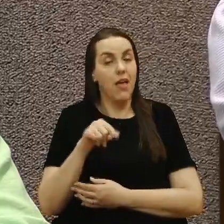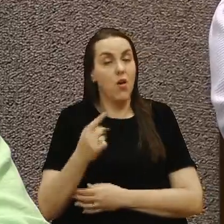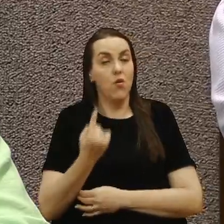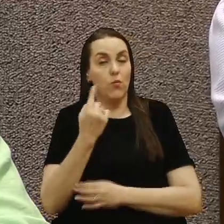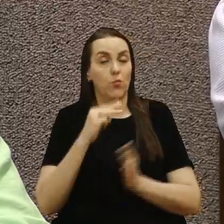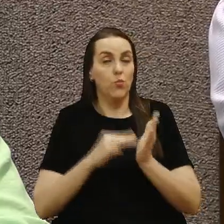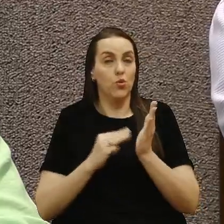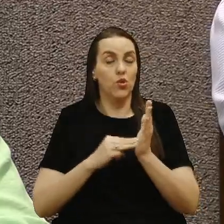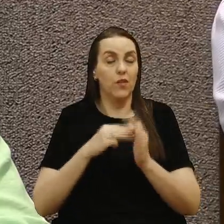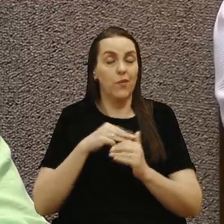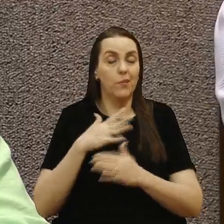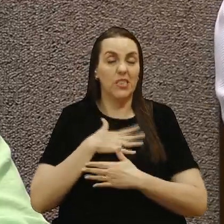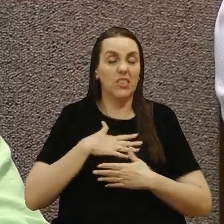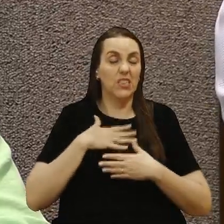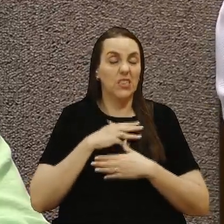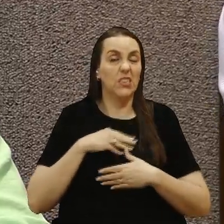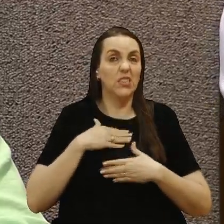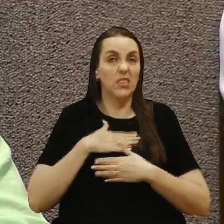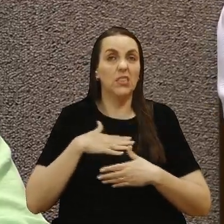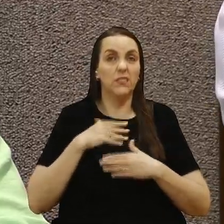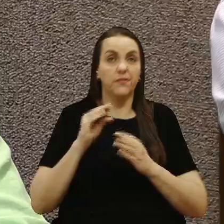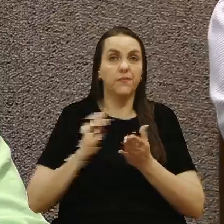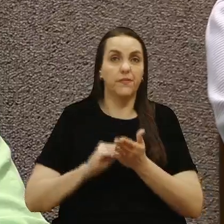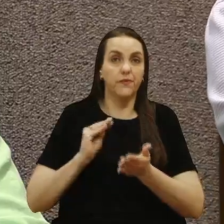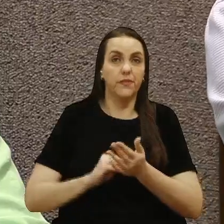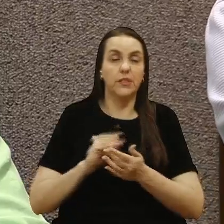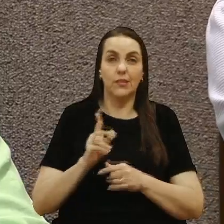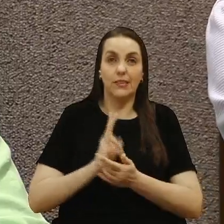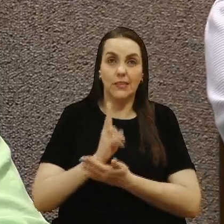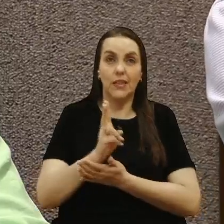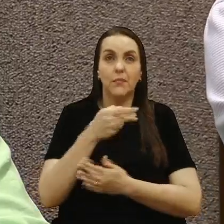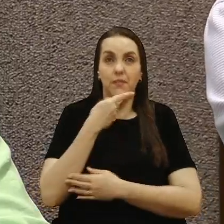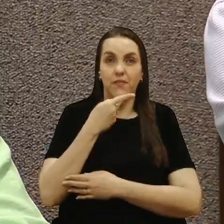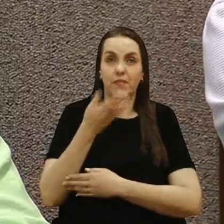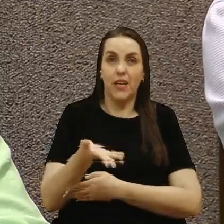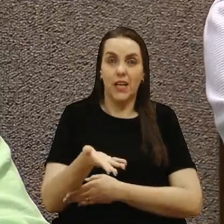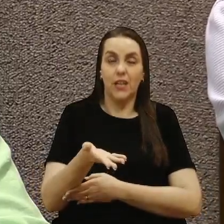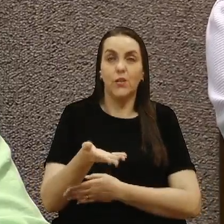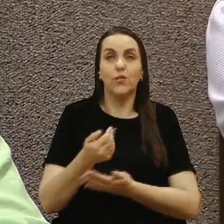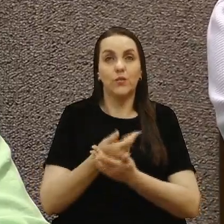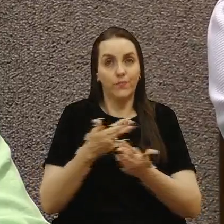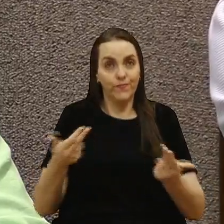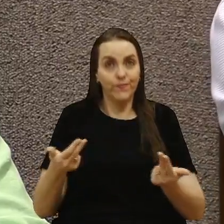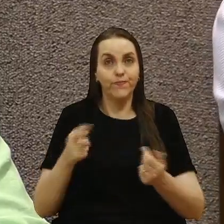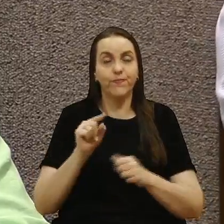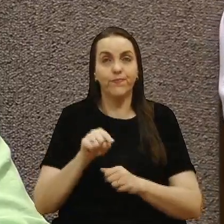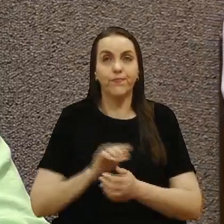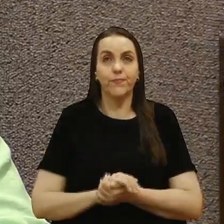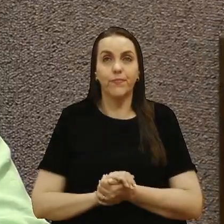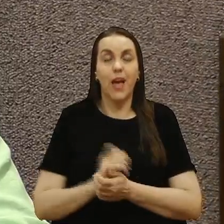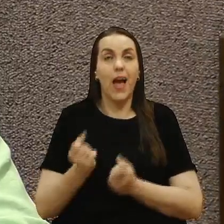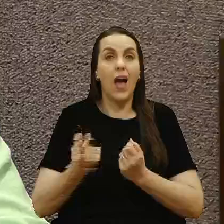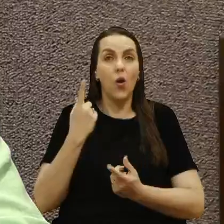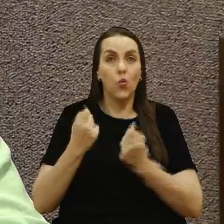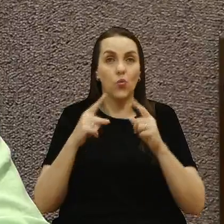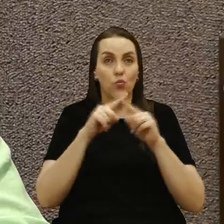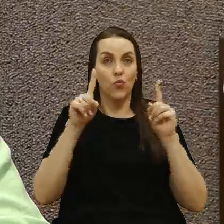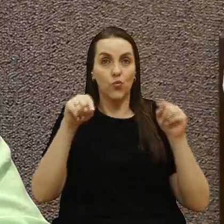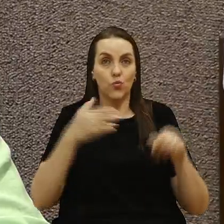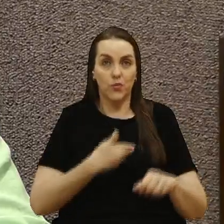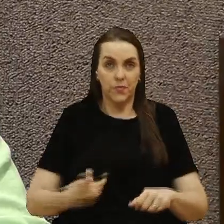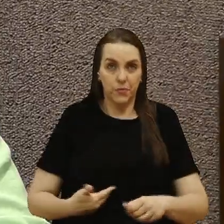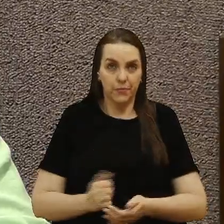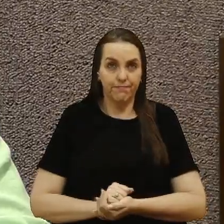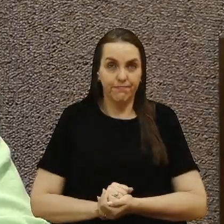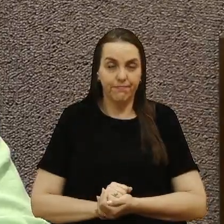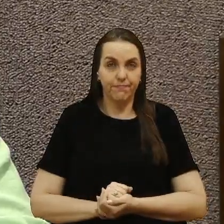motivos da minha grande insatisfação aqui, sempre quando eu falo nessas situações, na questão de alguns servidores, né?